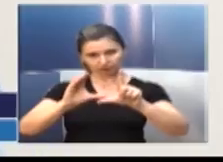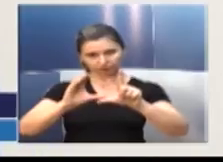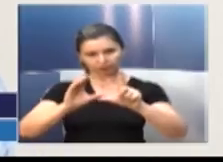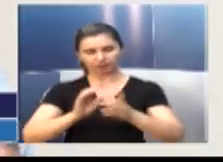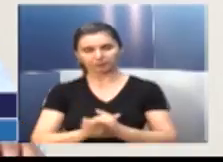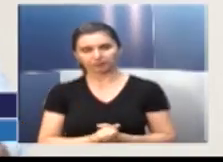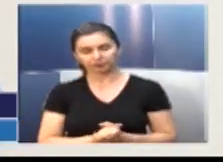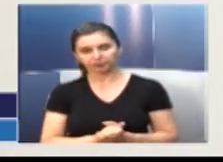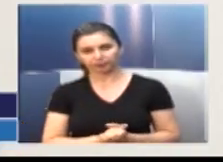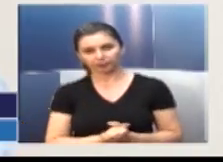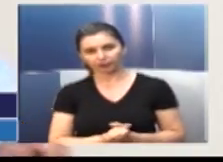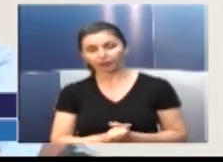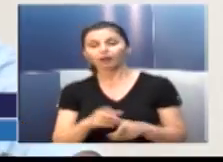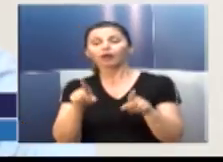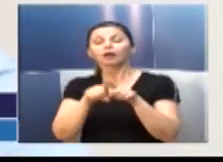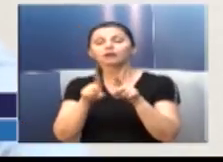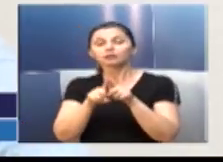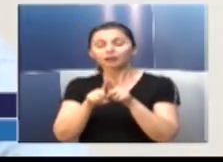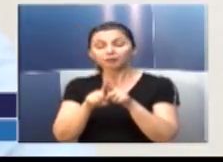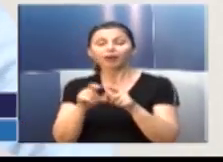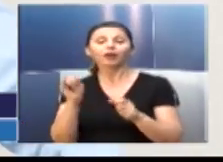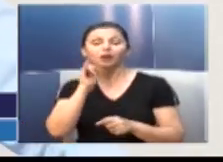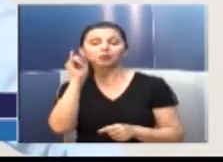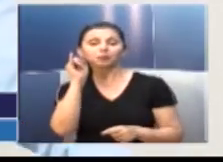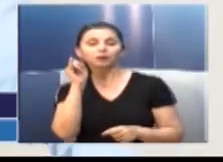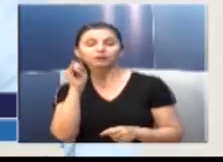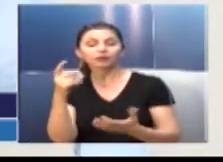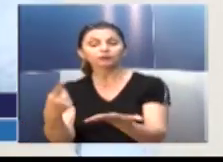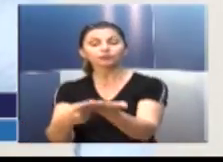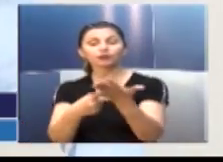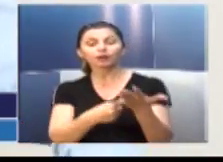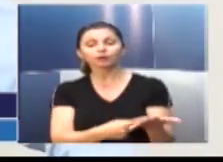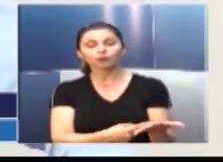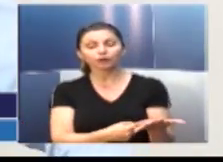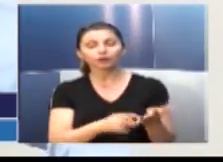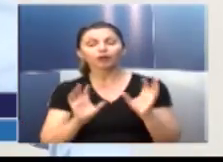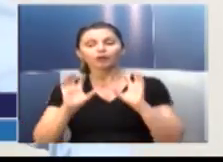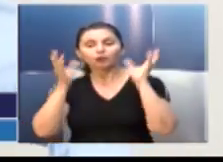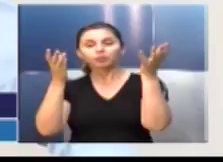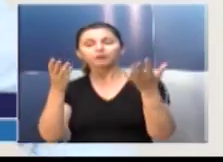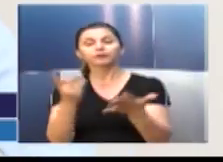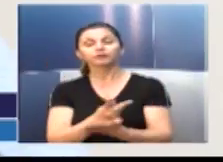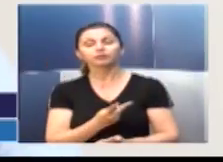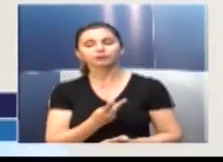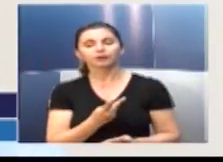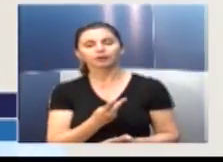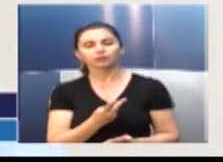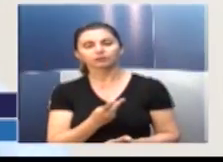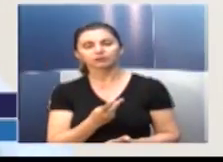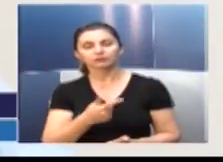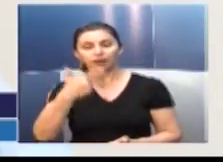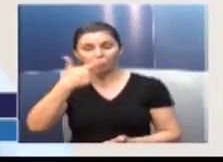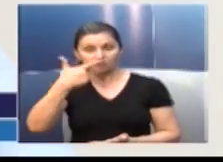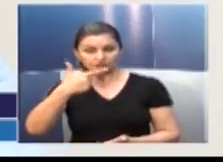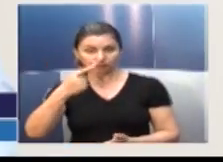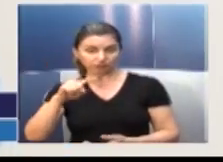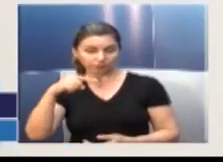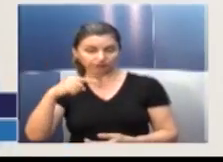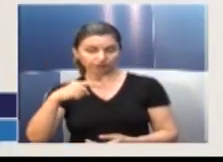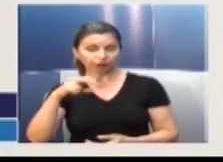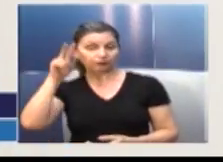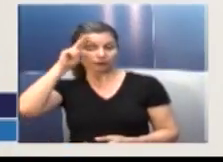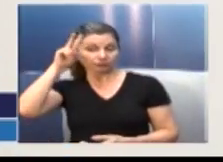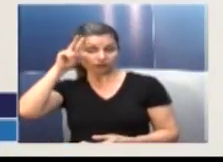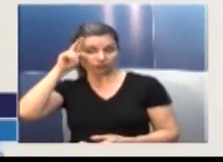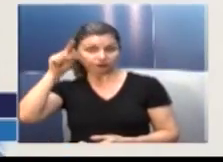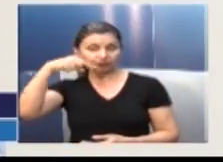canal da TV Câmara. Também, não menos importante, queria fazer um convite de um evento que vai acontecer segunda-feira próxima,